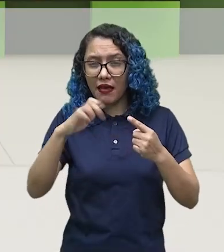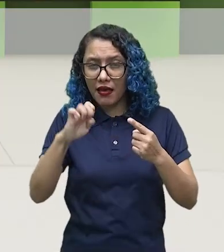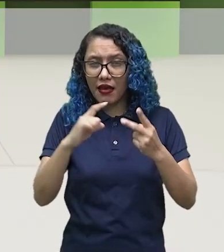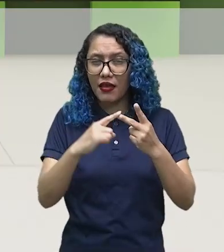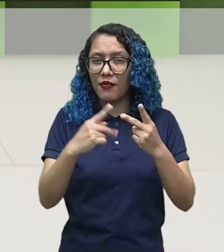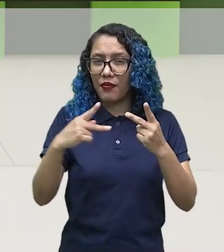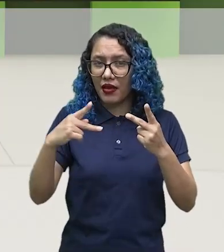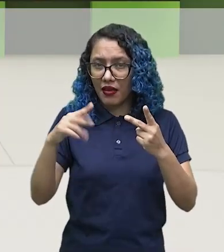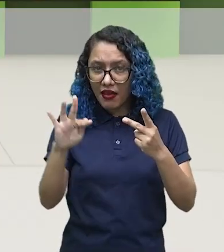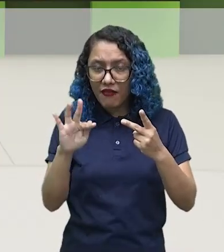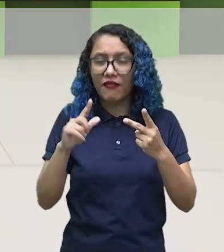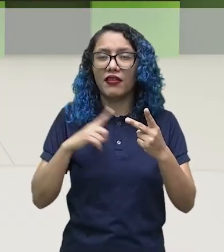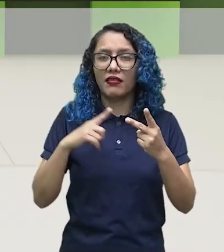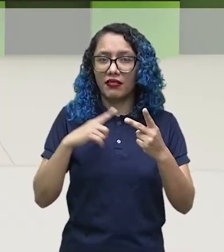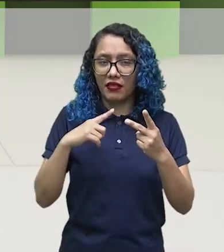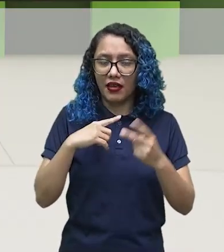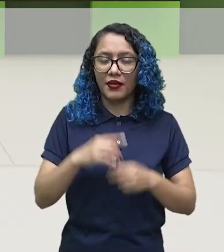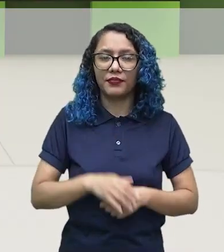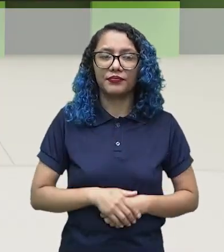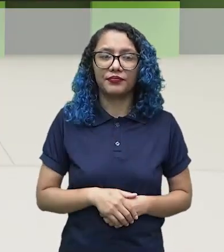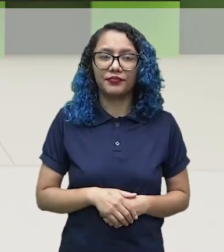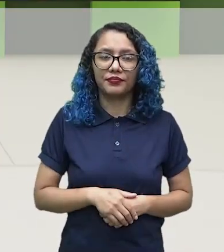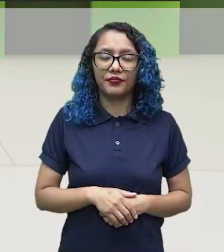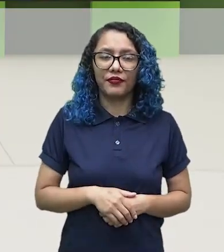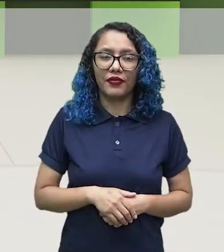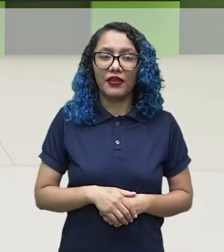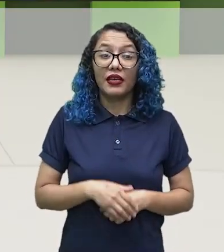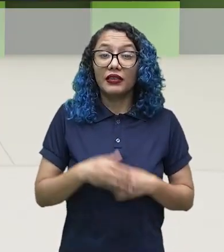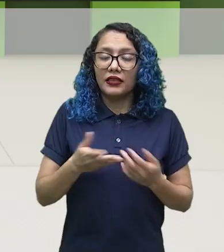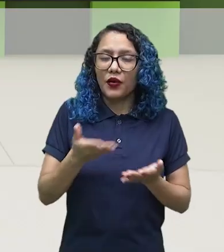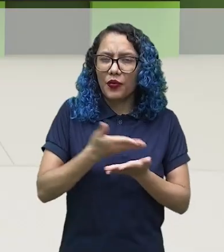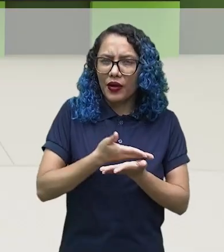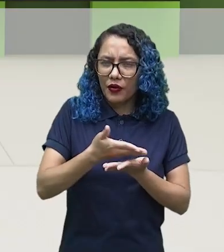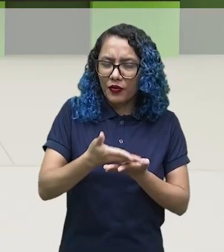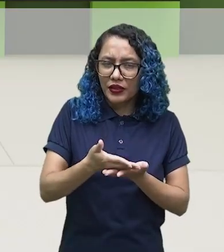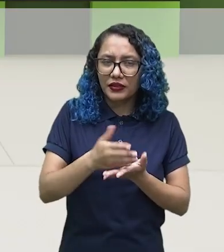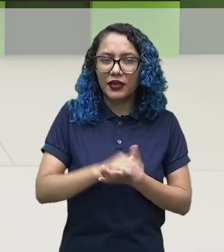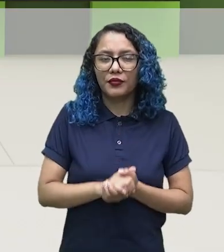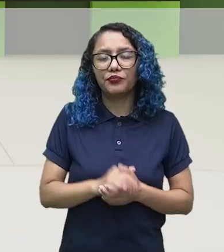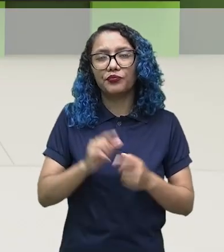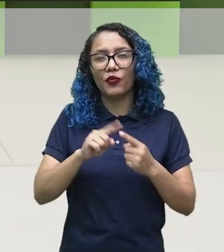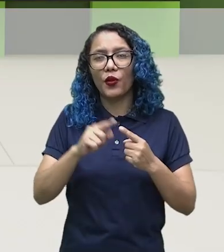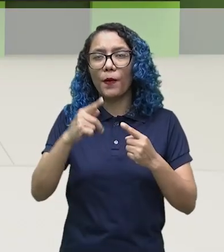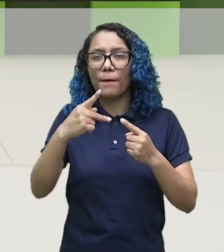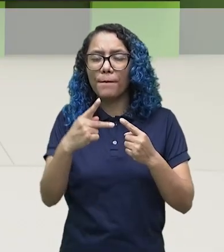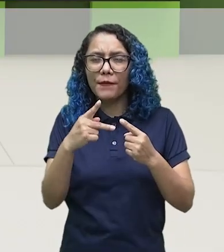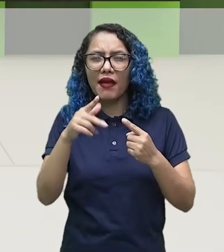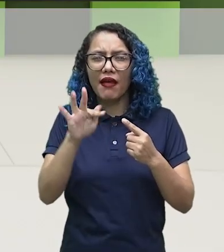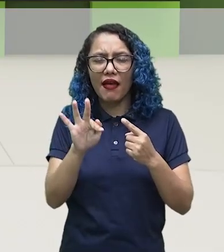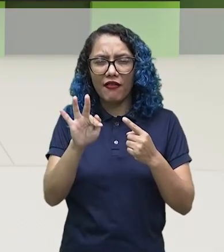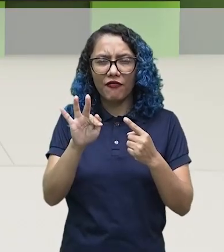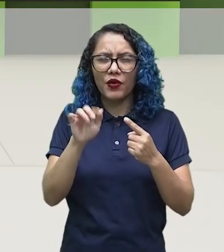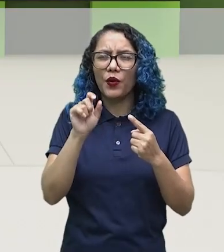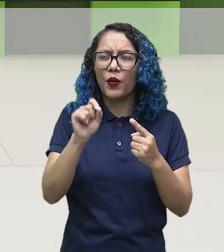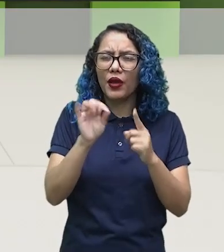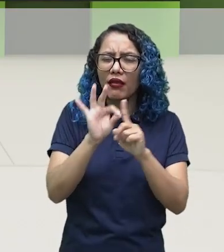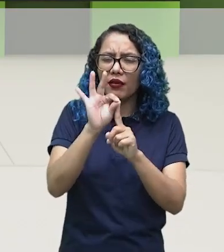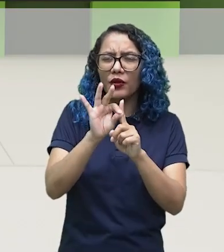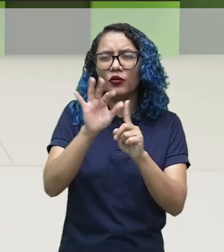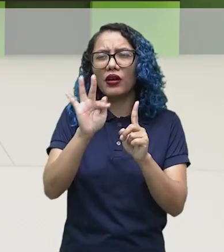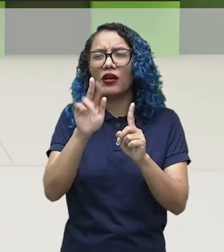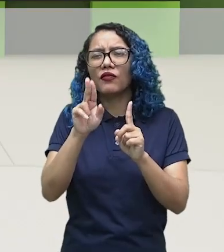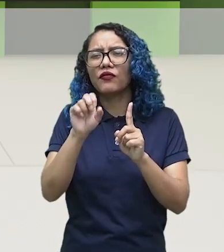tá? Ponto, só para lembrar, já para a gente introduzir, né, a aula de hoje, o ponto de fusão, né, aquele ponto, né,